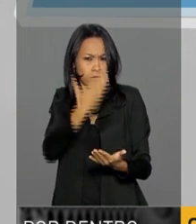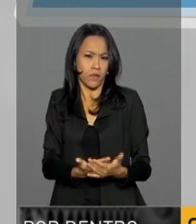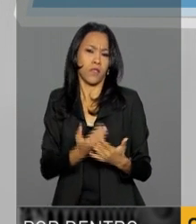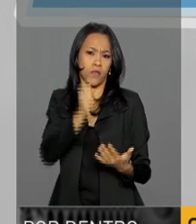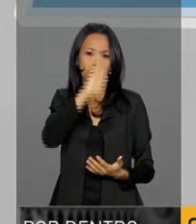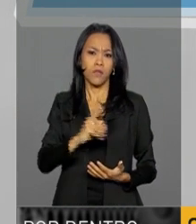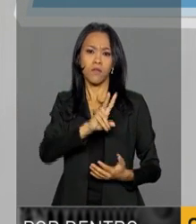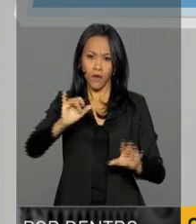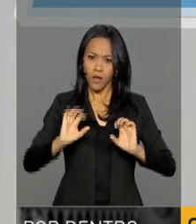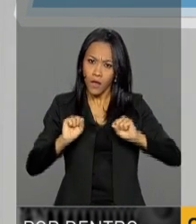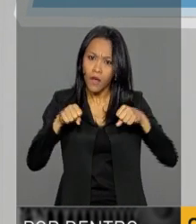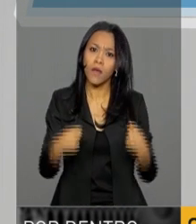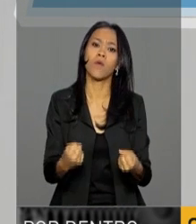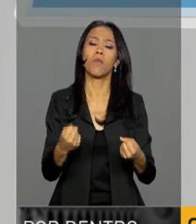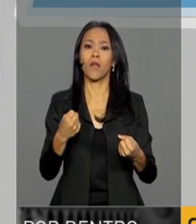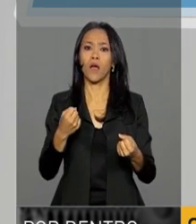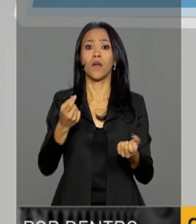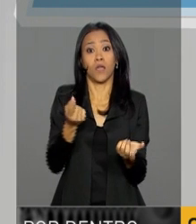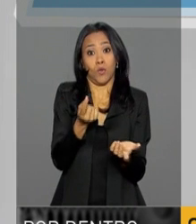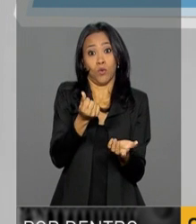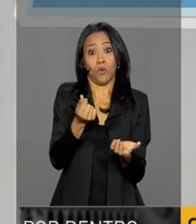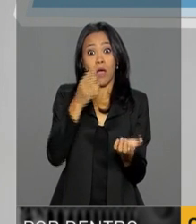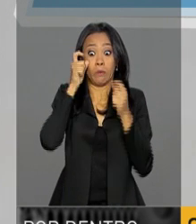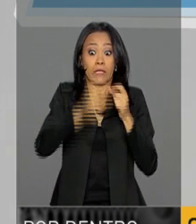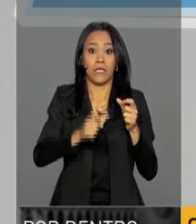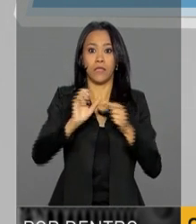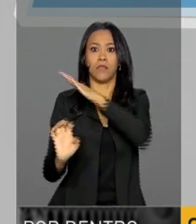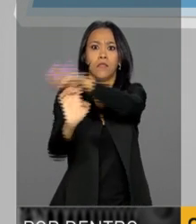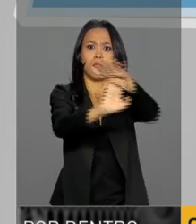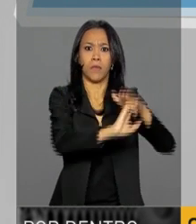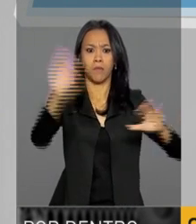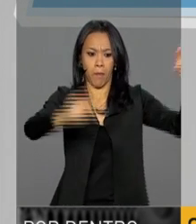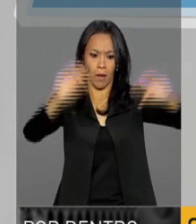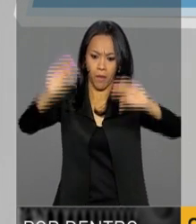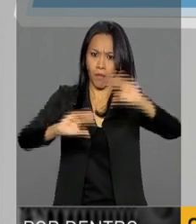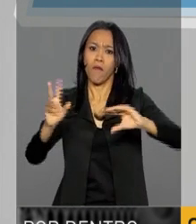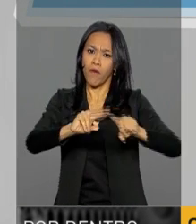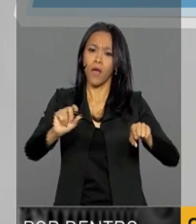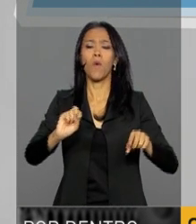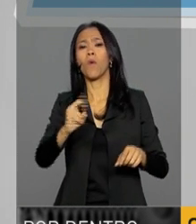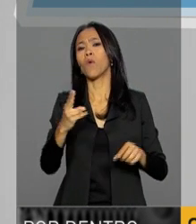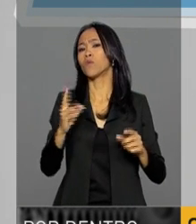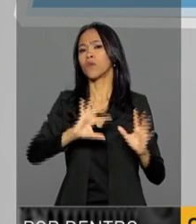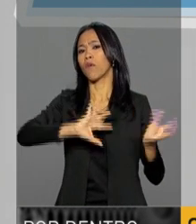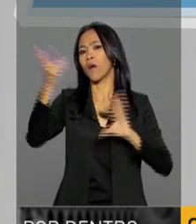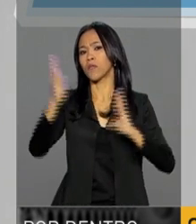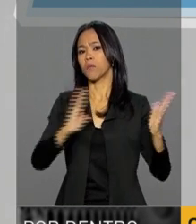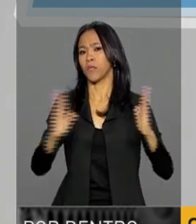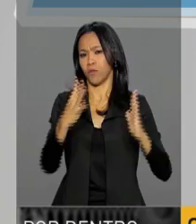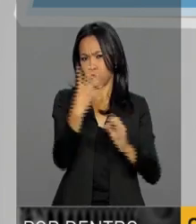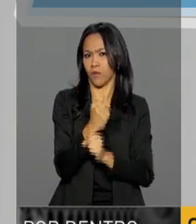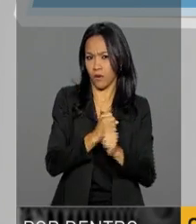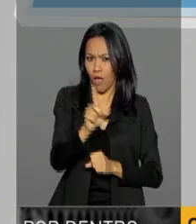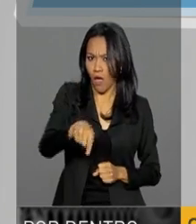recuperar o seu grau de investimento e se sim em quanto tempo o mercado estima que deve acontecer apenas em quatro anos é a mesma estimativa do